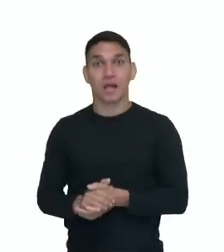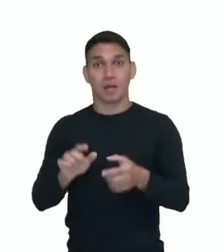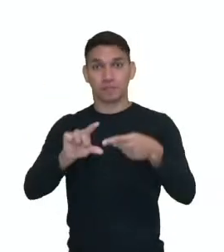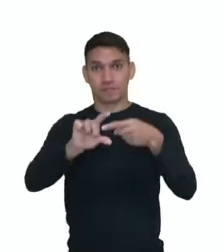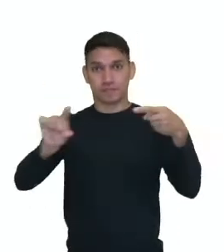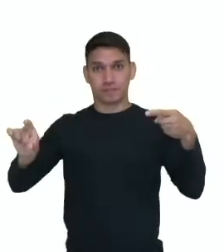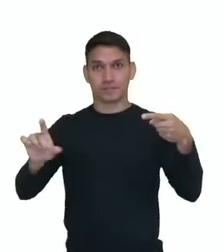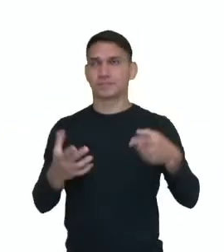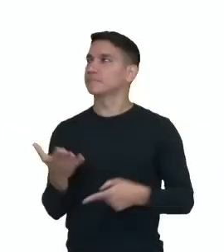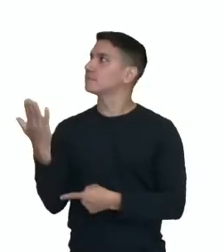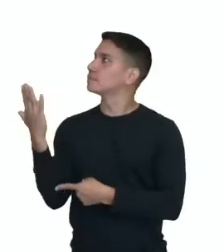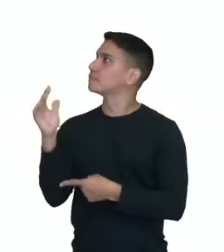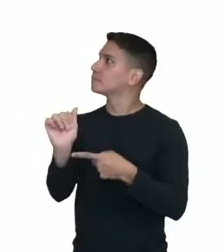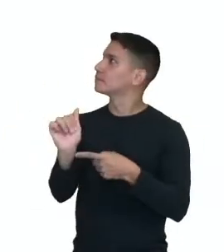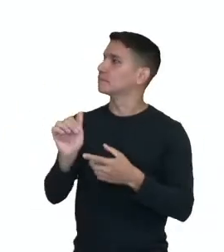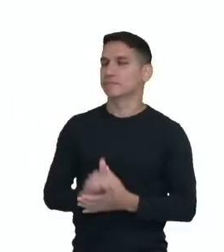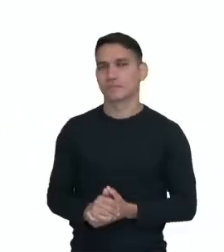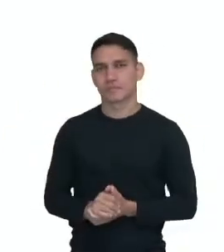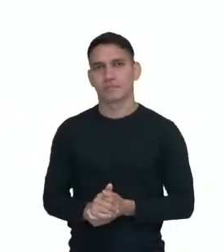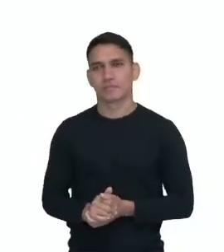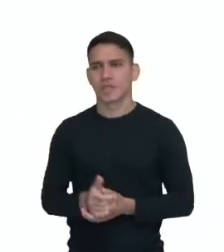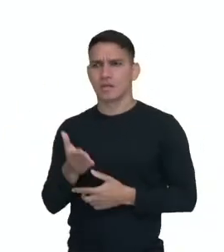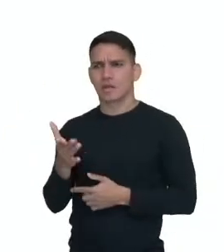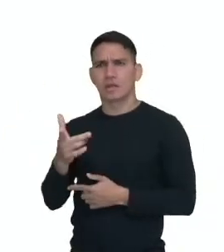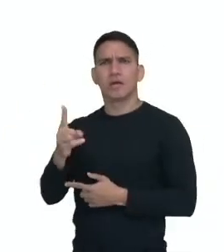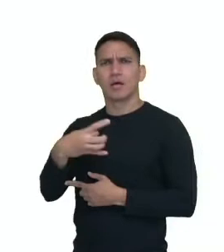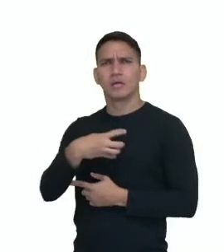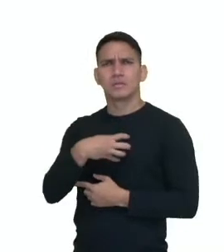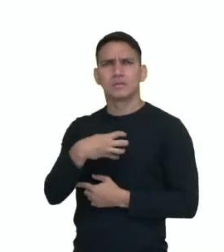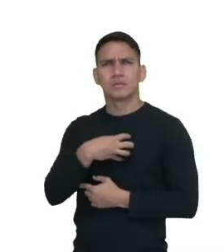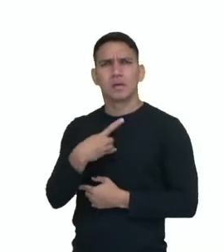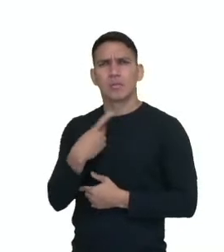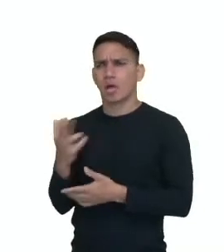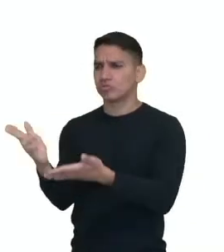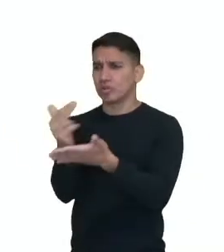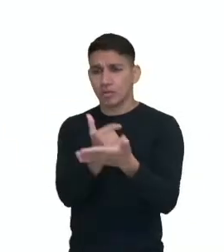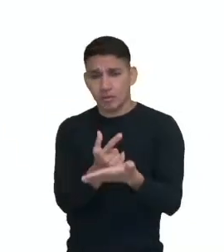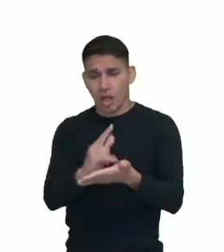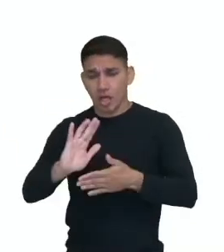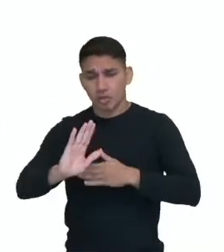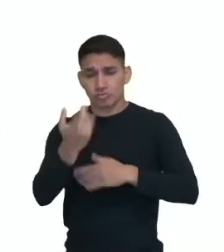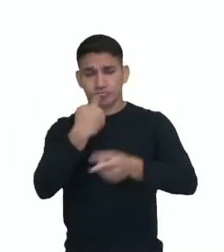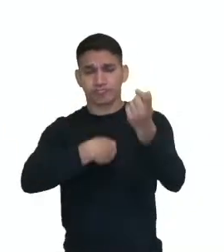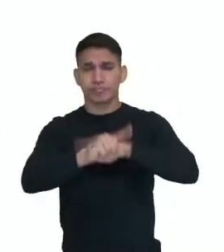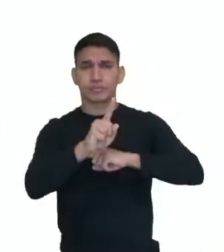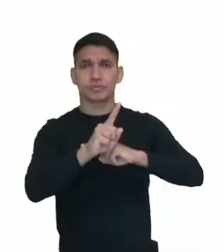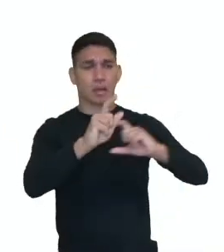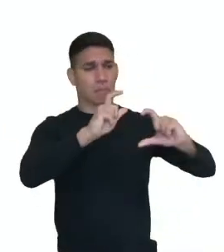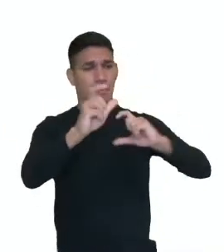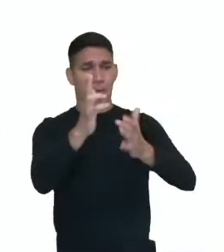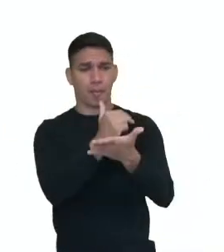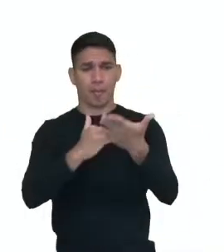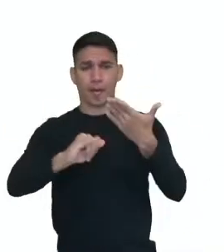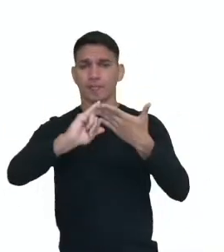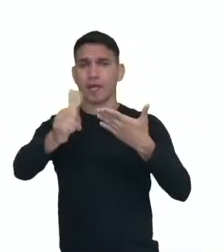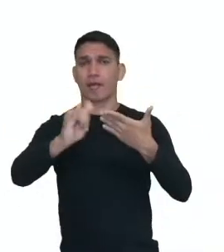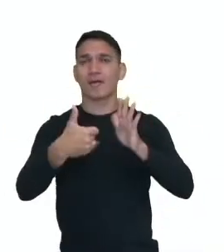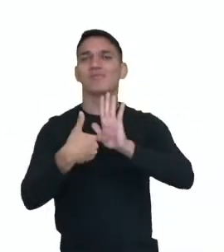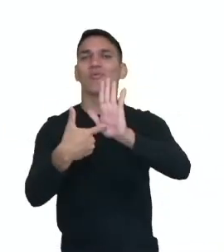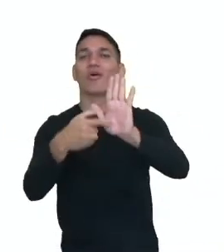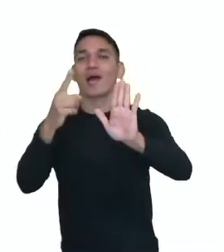frase. Letra A. Isso fez com que meu desenho passasse a ser narrativo, revelando-se em